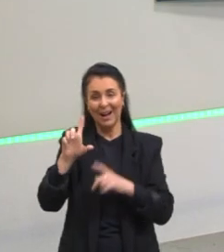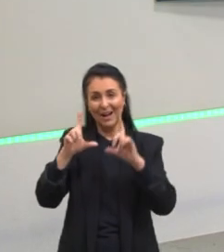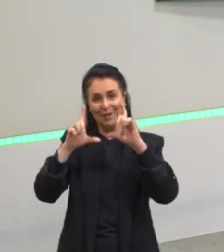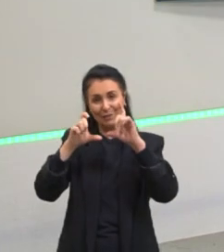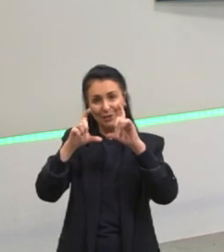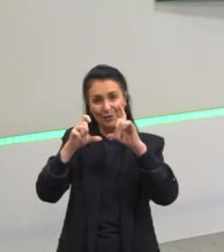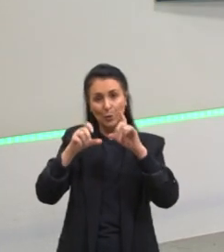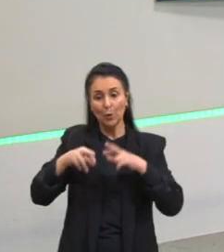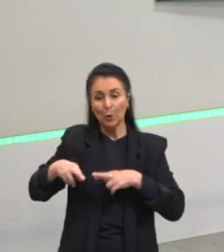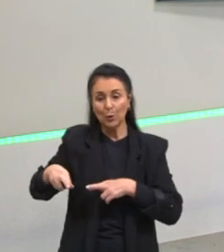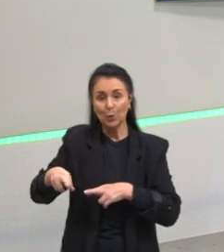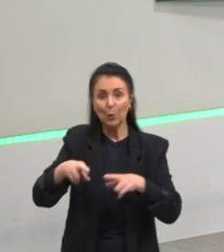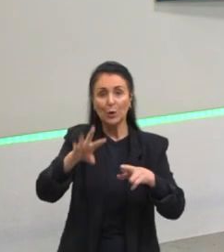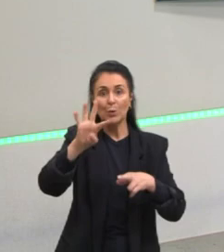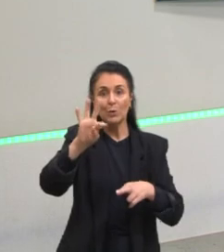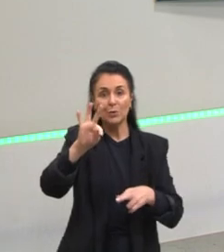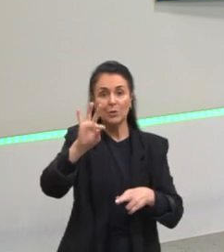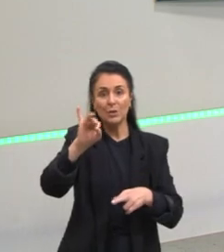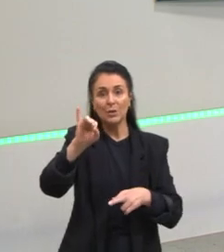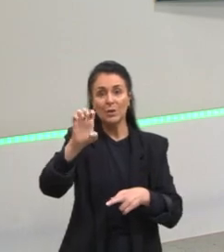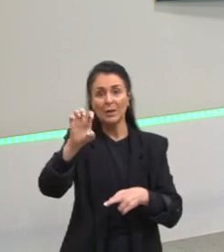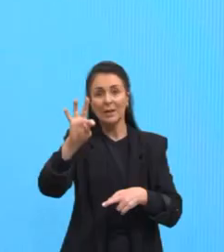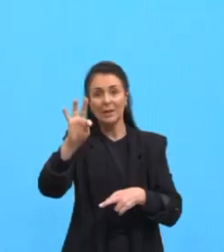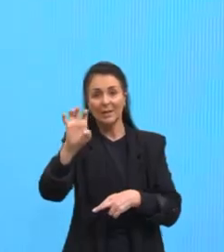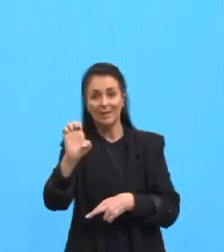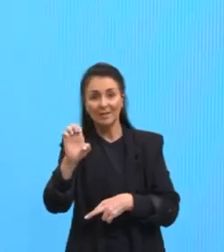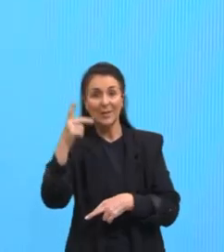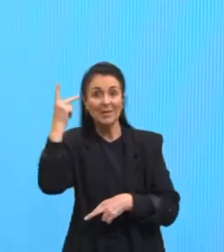Tietê tá olha lá o Rio Tietê extremamente